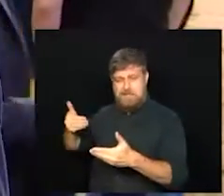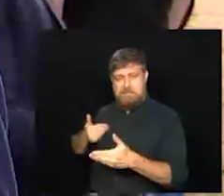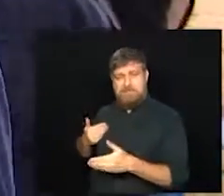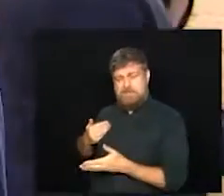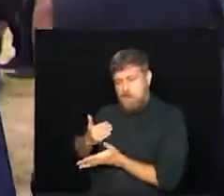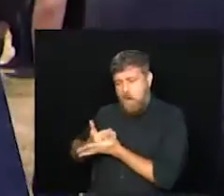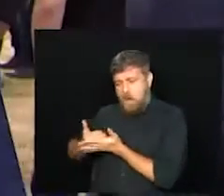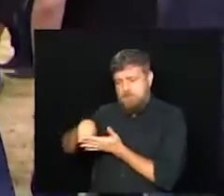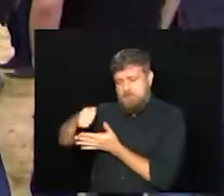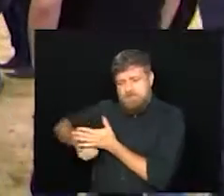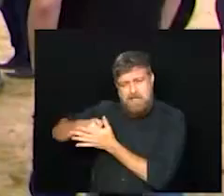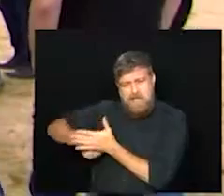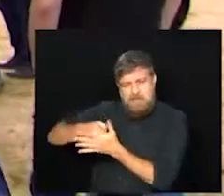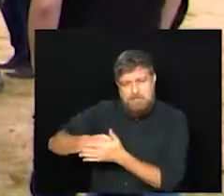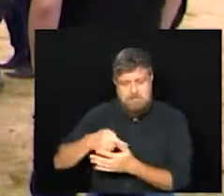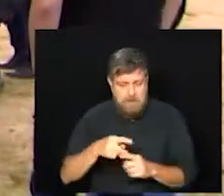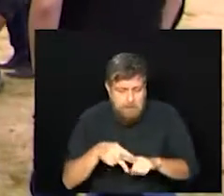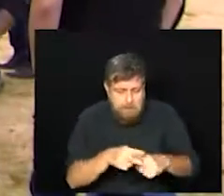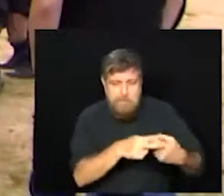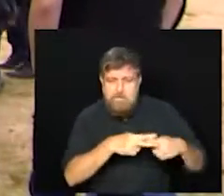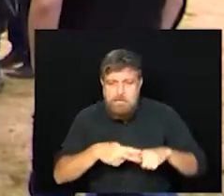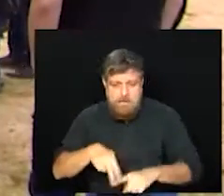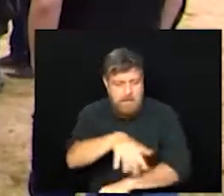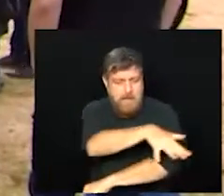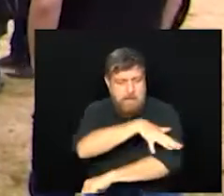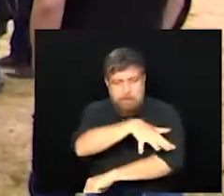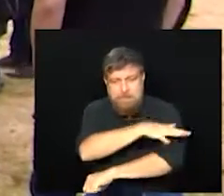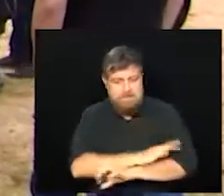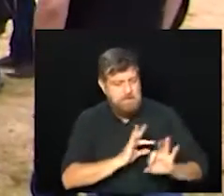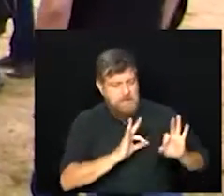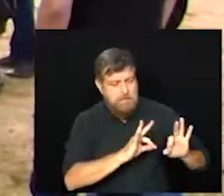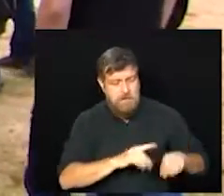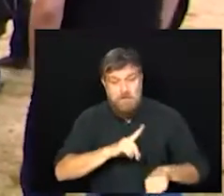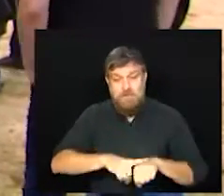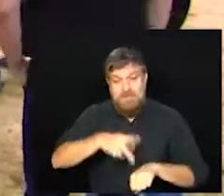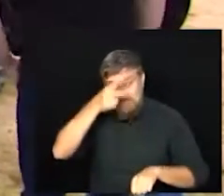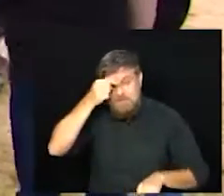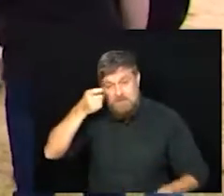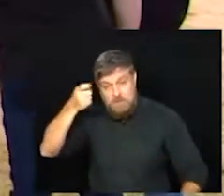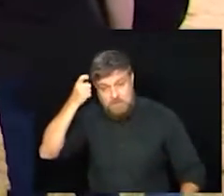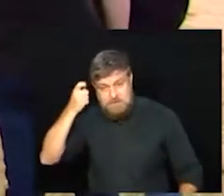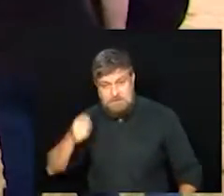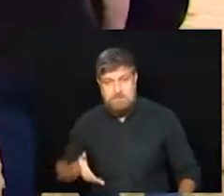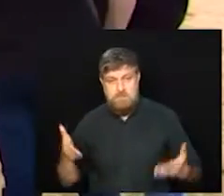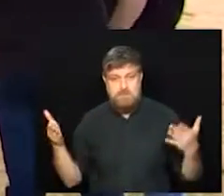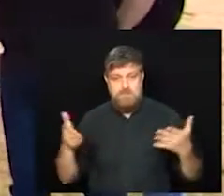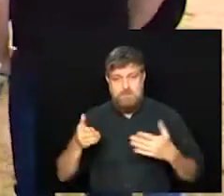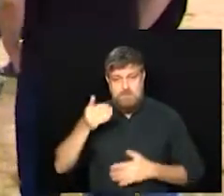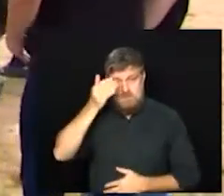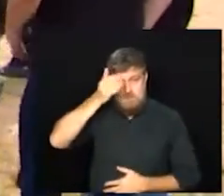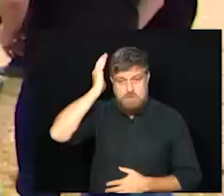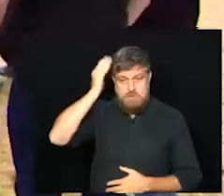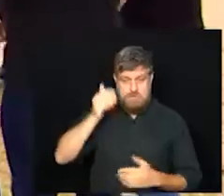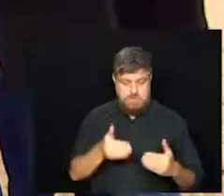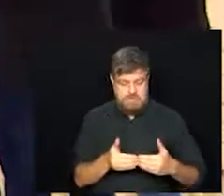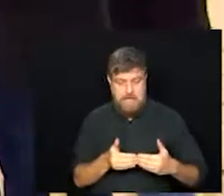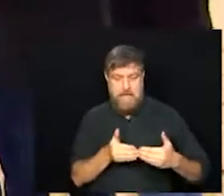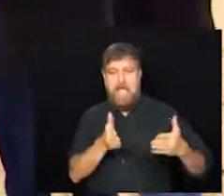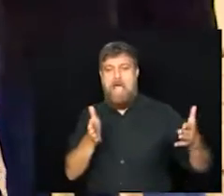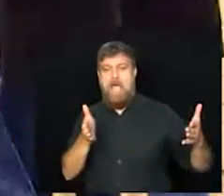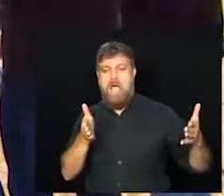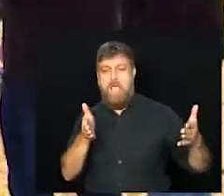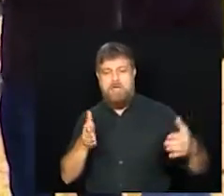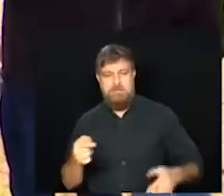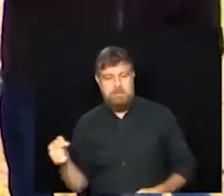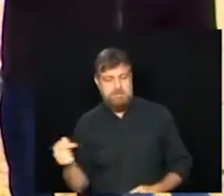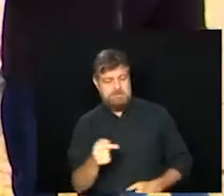começou a trazer essa restauração desde o governo do Jonas. Hoje, o nosso prefeito Dário vai fazer essa entrega desse espaço.